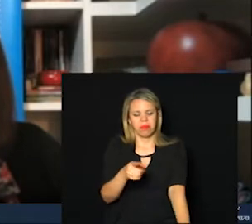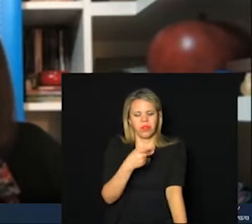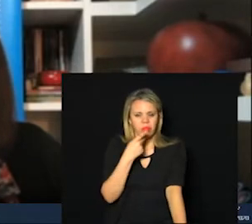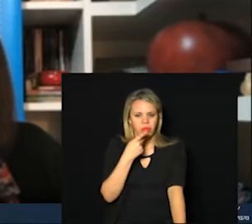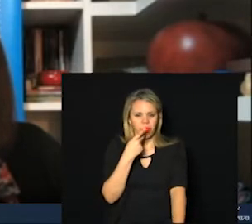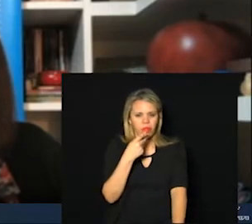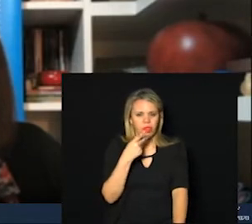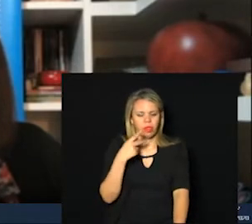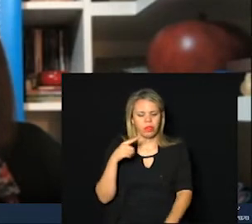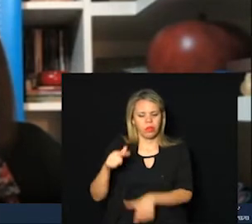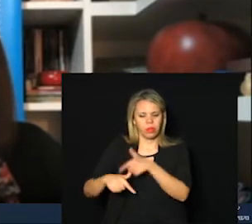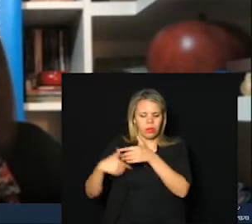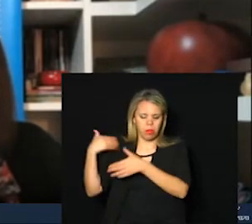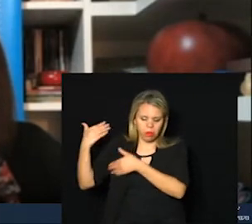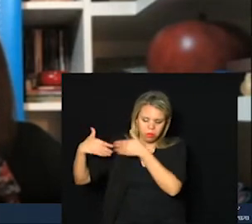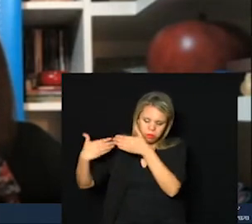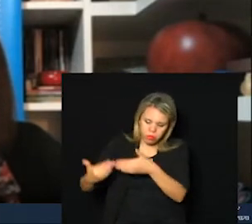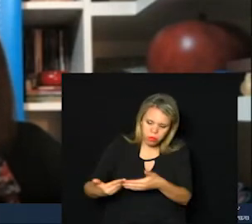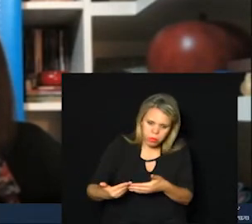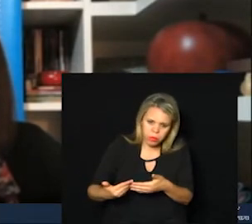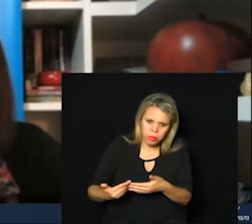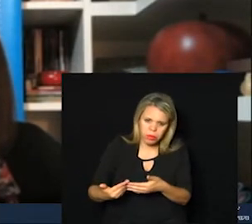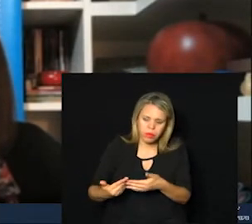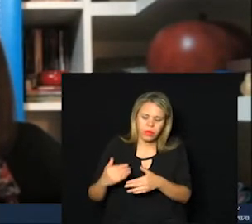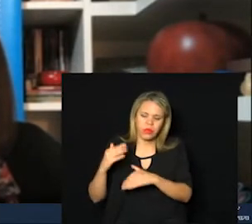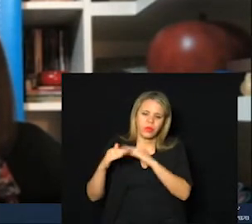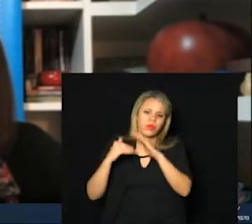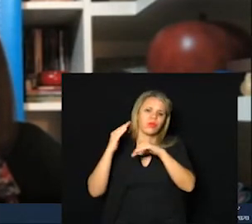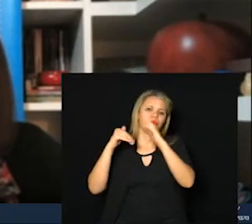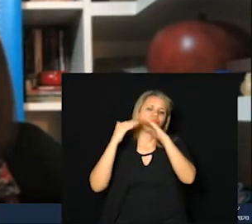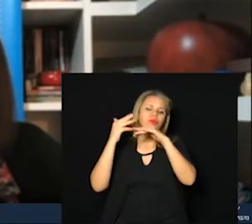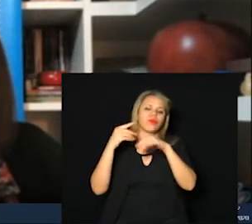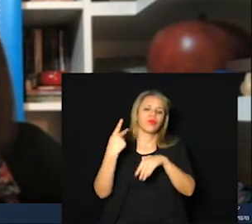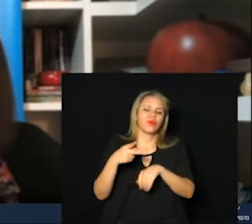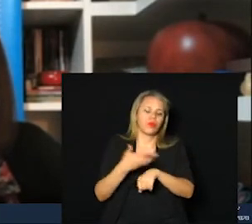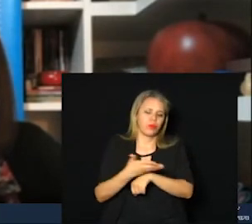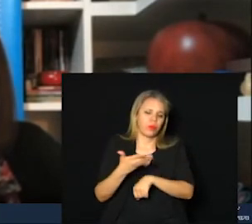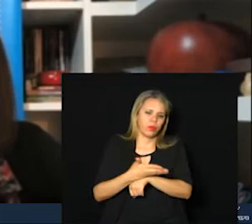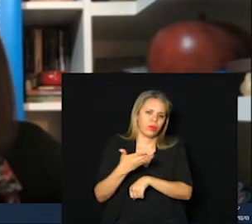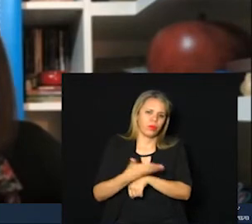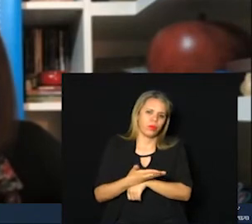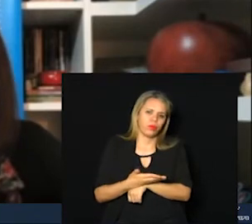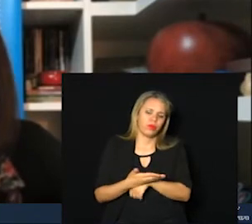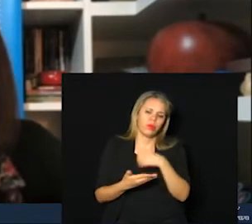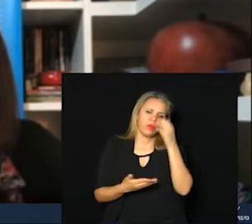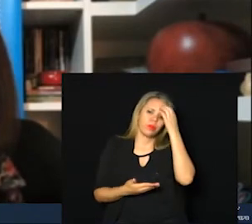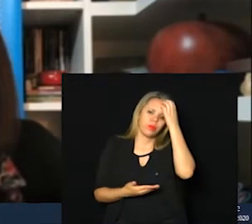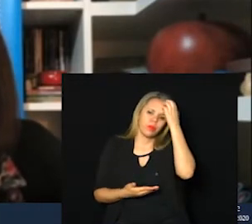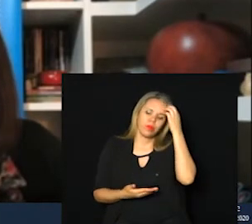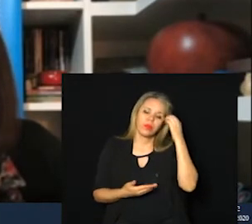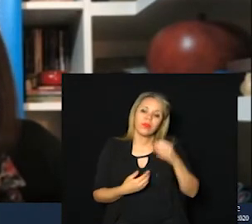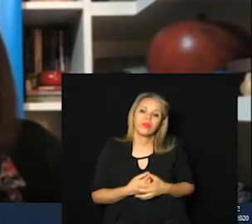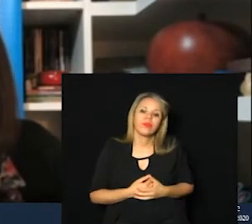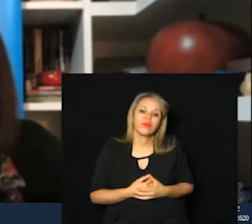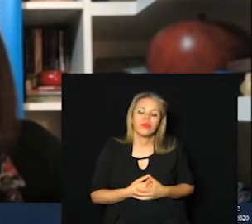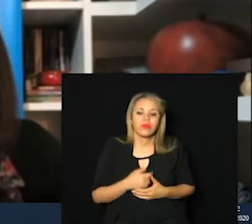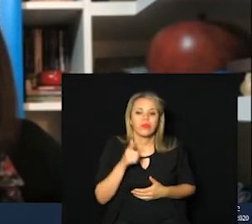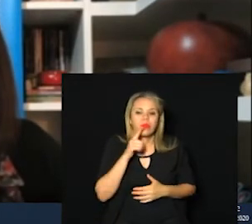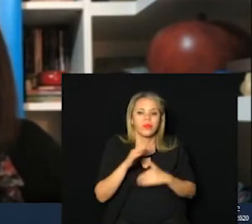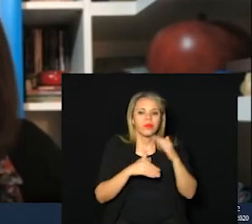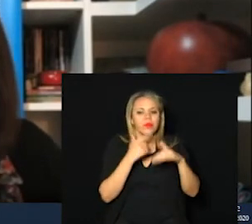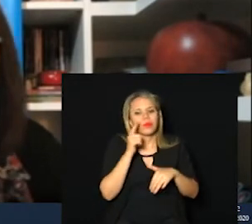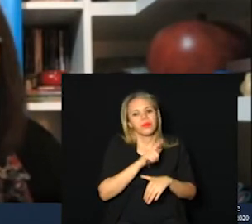sua trajetória, né, da construção, da sua participação, né, dessas